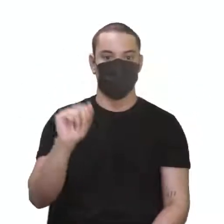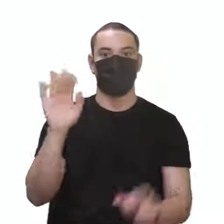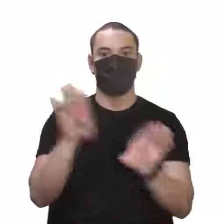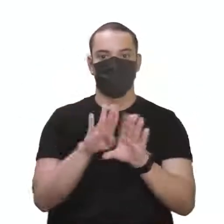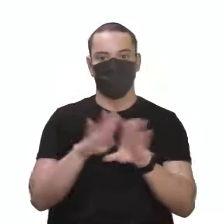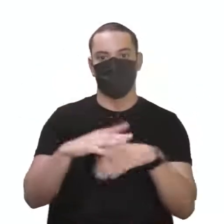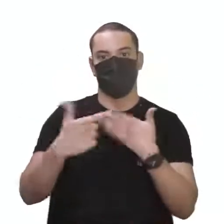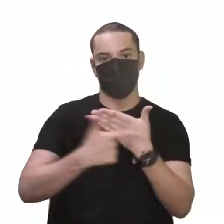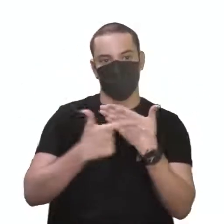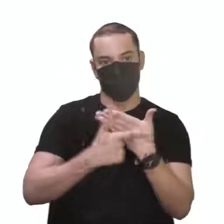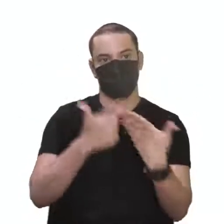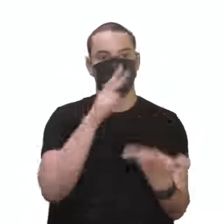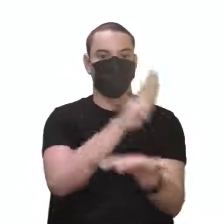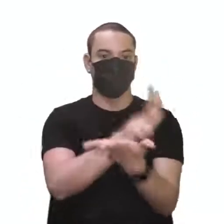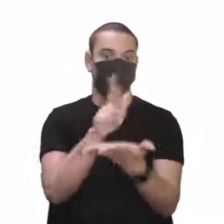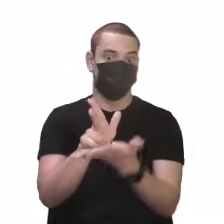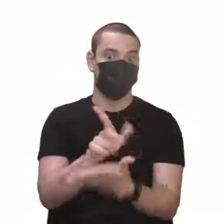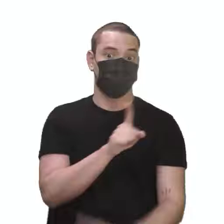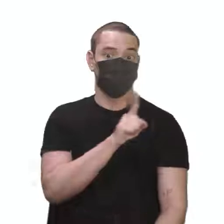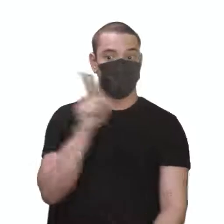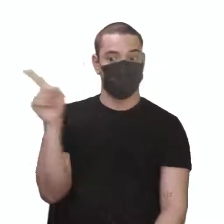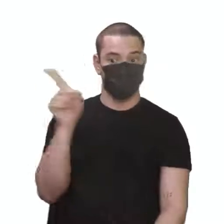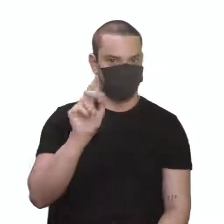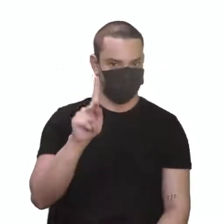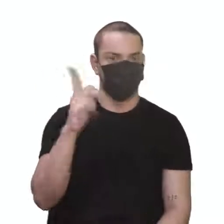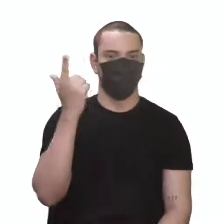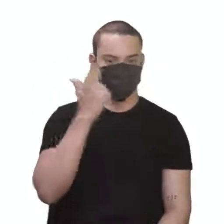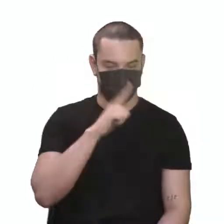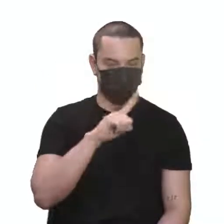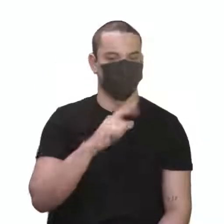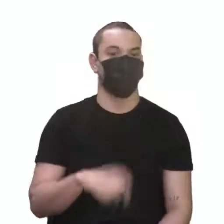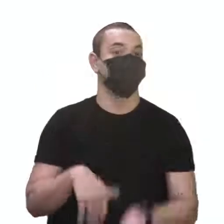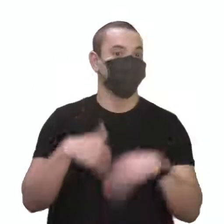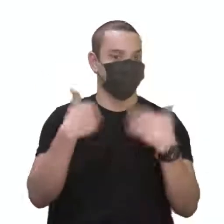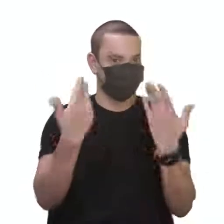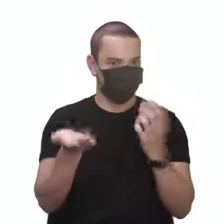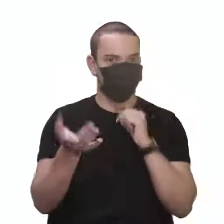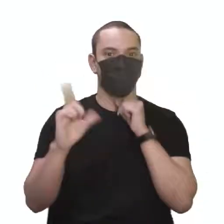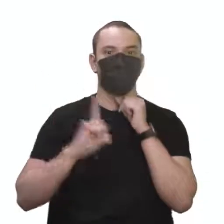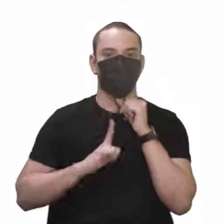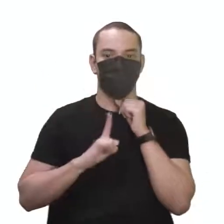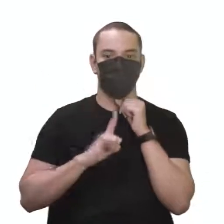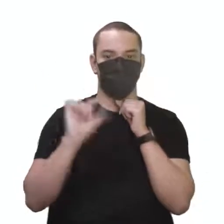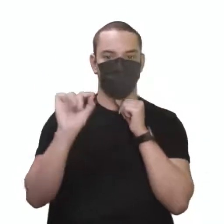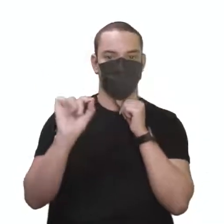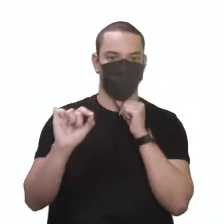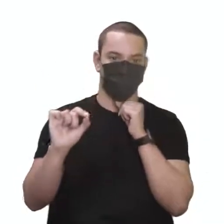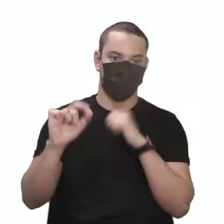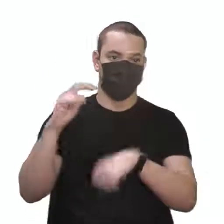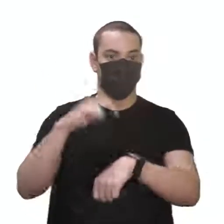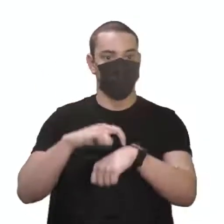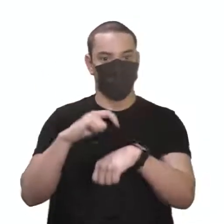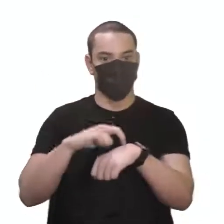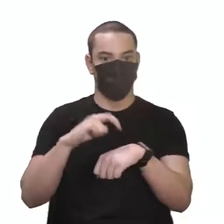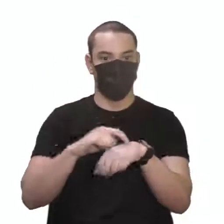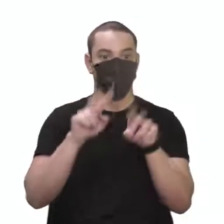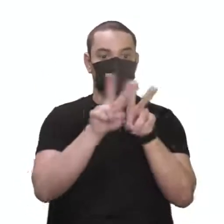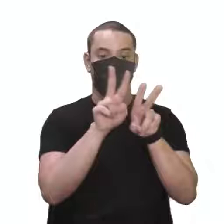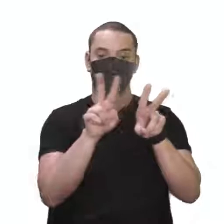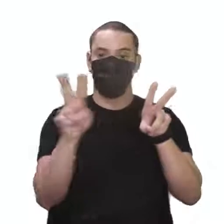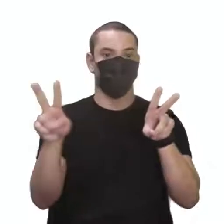funções. Aqui a gente vai destacar 2 pontos, tá? Aqui a gente tem uma situação, tá? As sequências